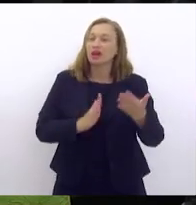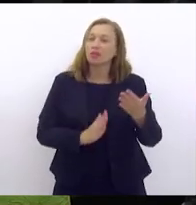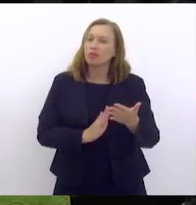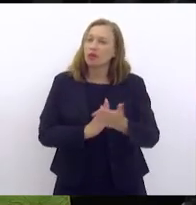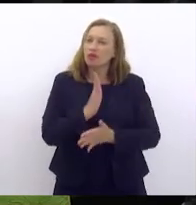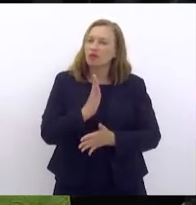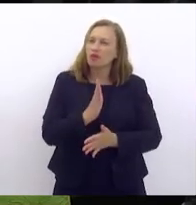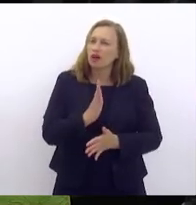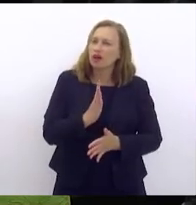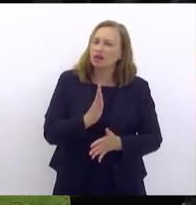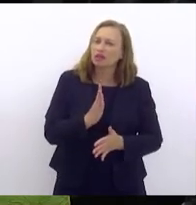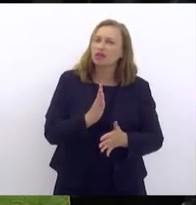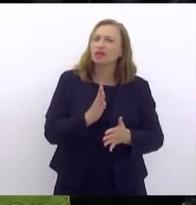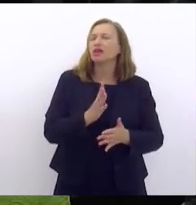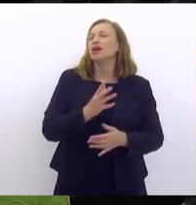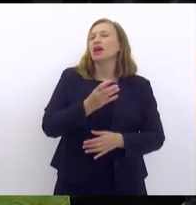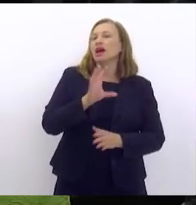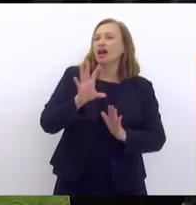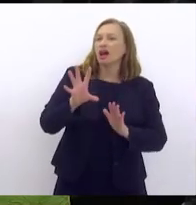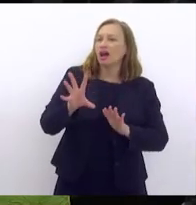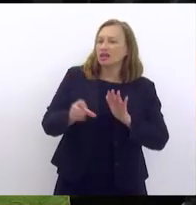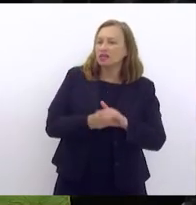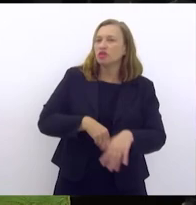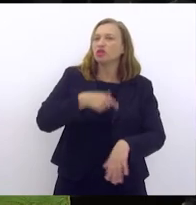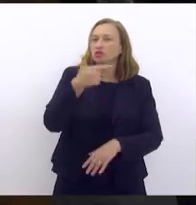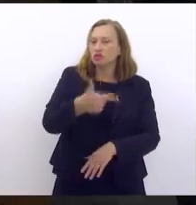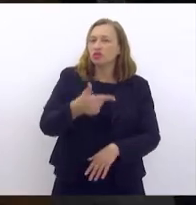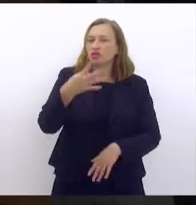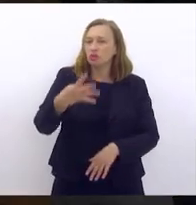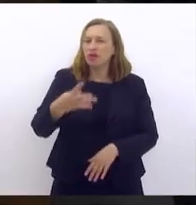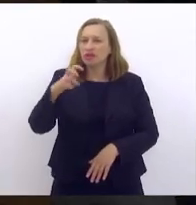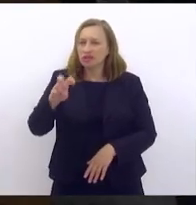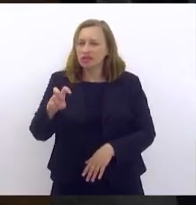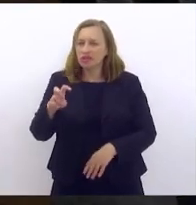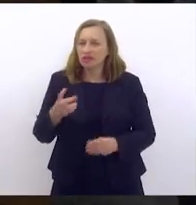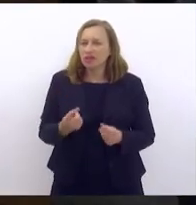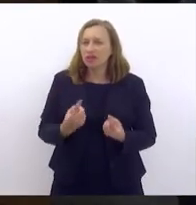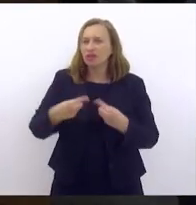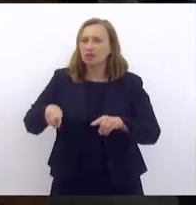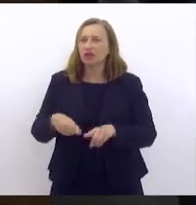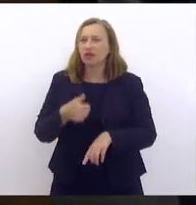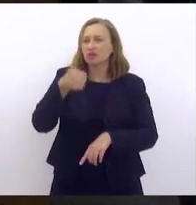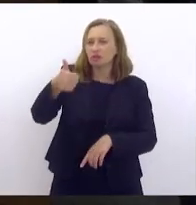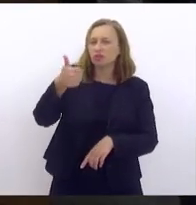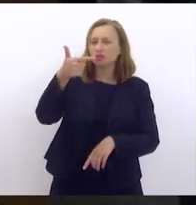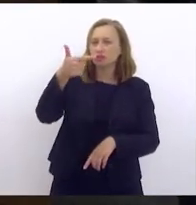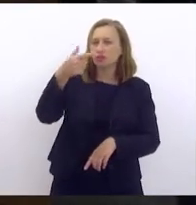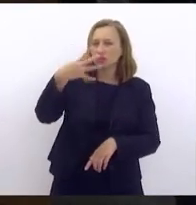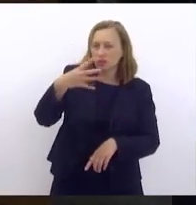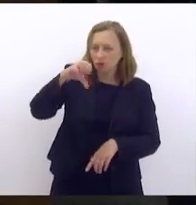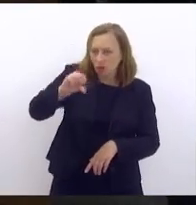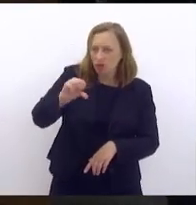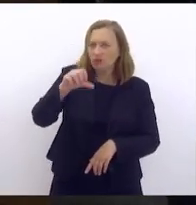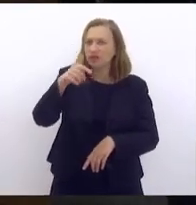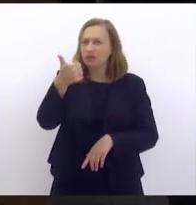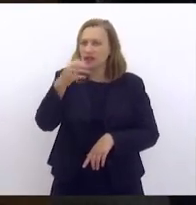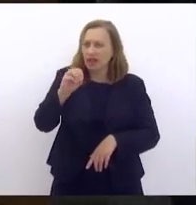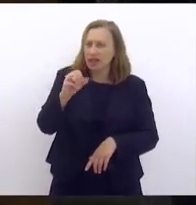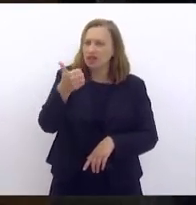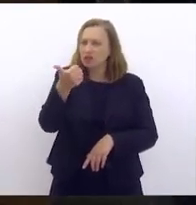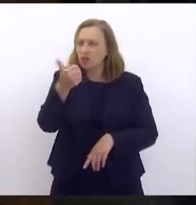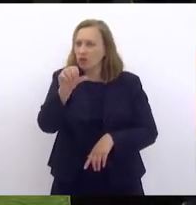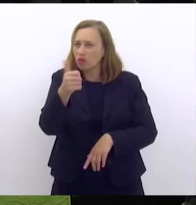emendas 2, 3, 4, 5, 6, 7, 8 e 16 e contrárias emendas 1, 9, 10, 11, 12, 13, 14, 15